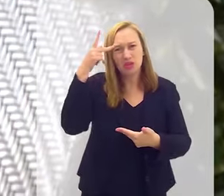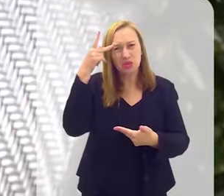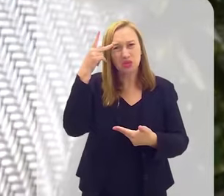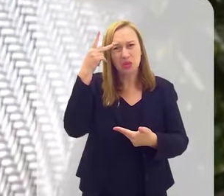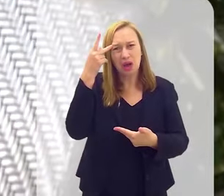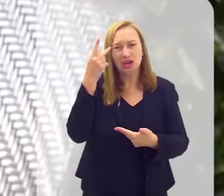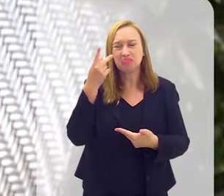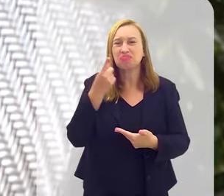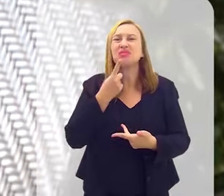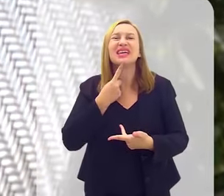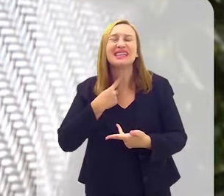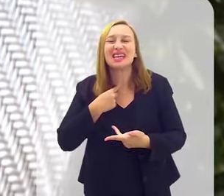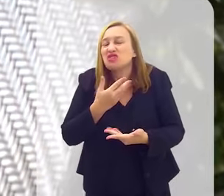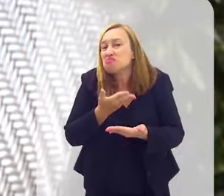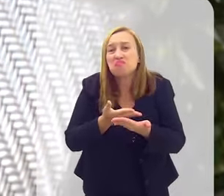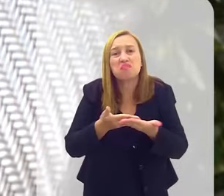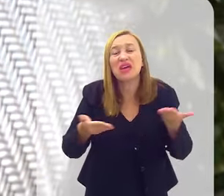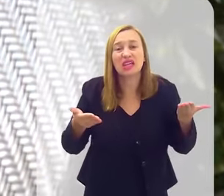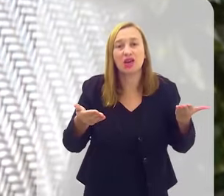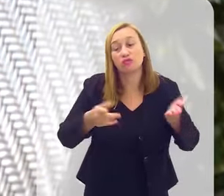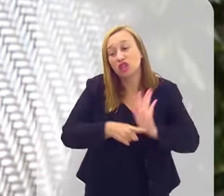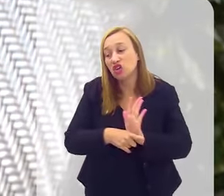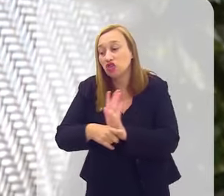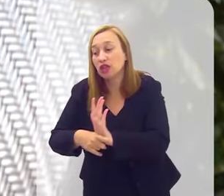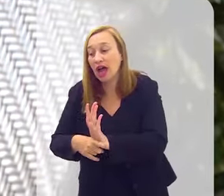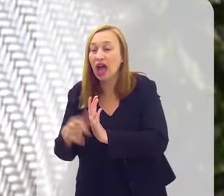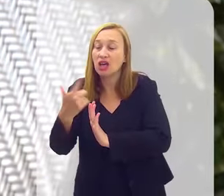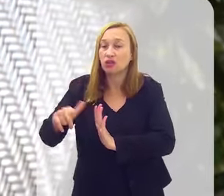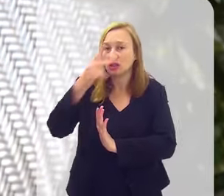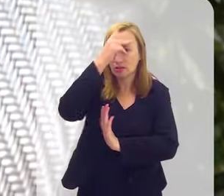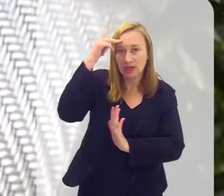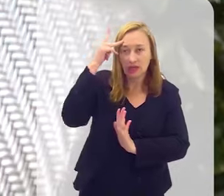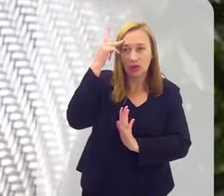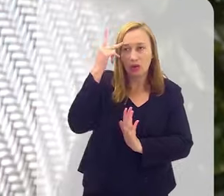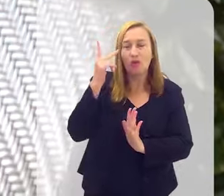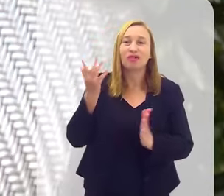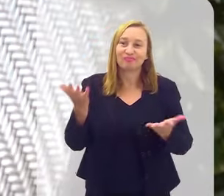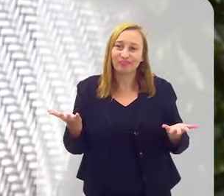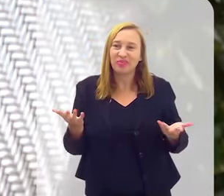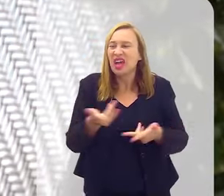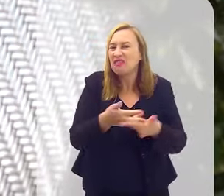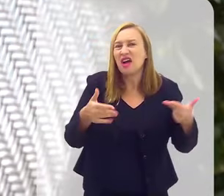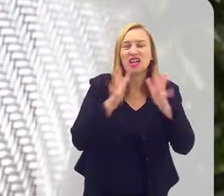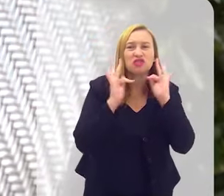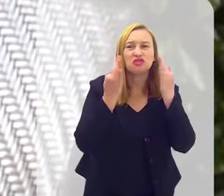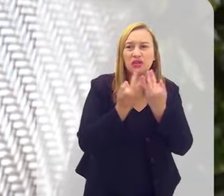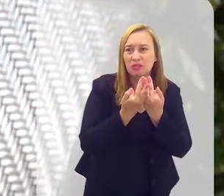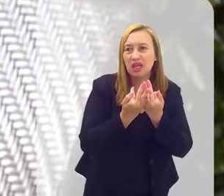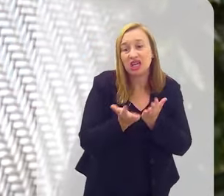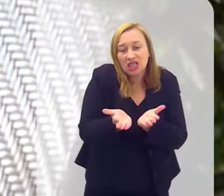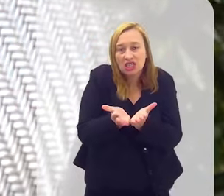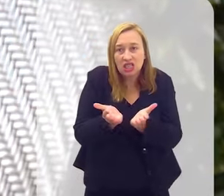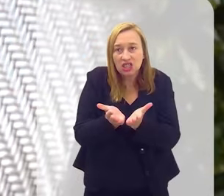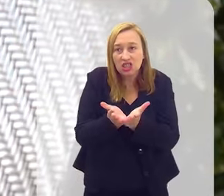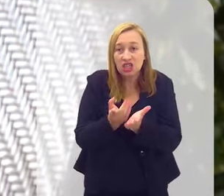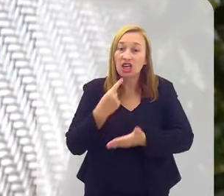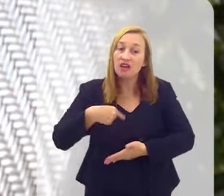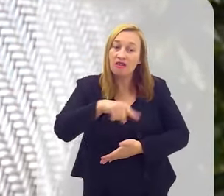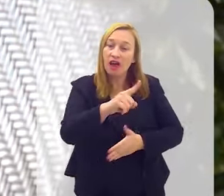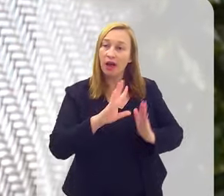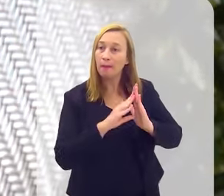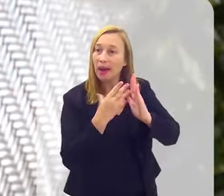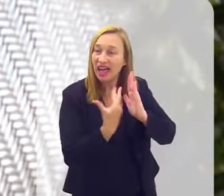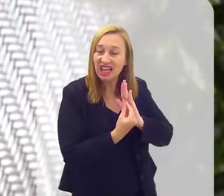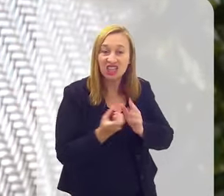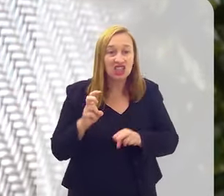cristãos né hoje em dia eles têm esse entendimento do comercial que nos traz uhum né muitas famílias cristãs vão pra